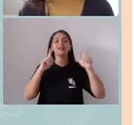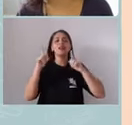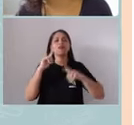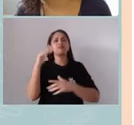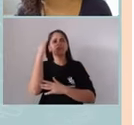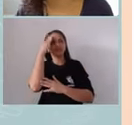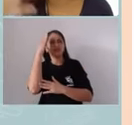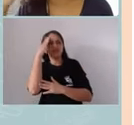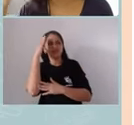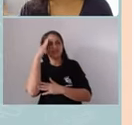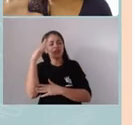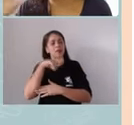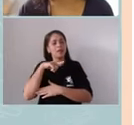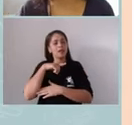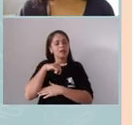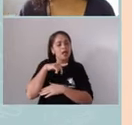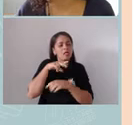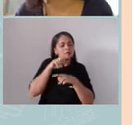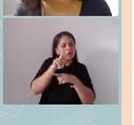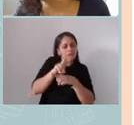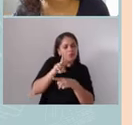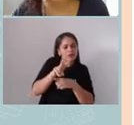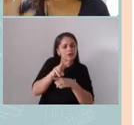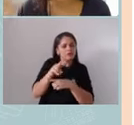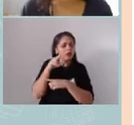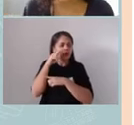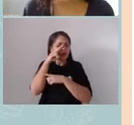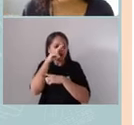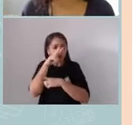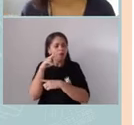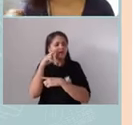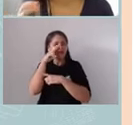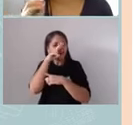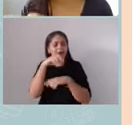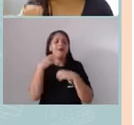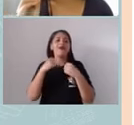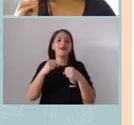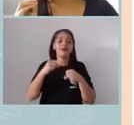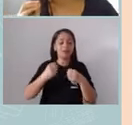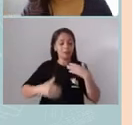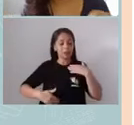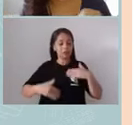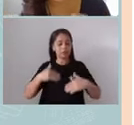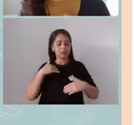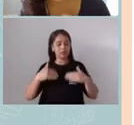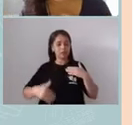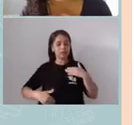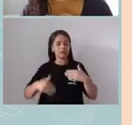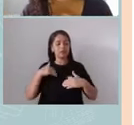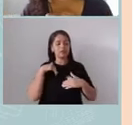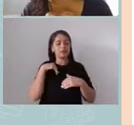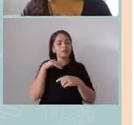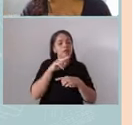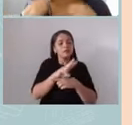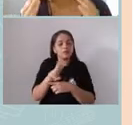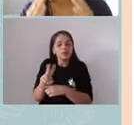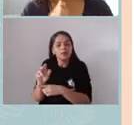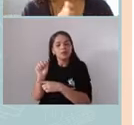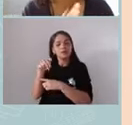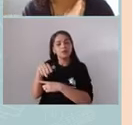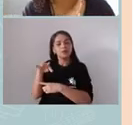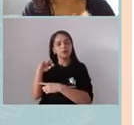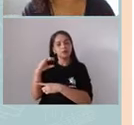dos anticorpos. Eu tenho que fortalecer os meus anticorpos estão aqui. Então, os anticorpos, eles são produzidos de